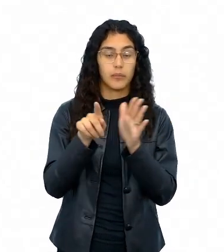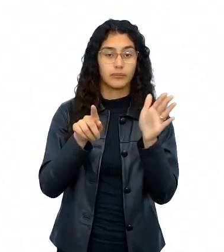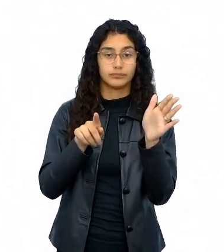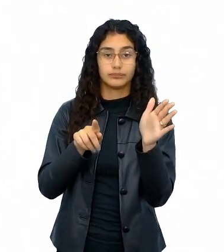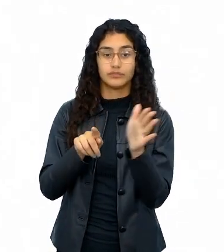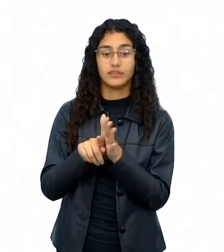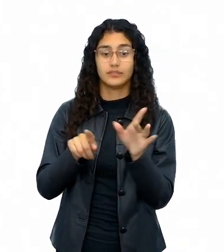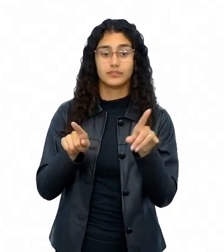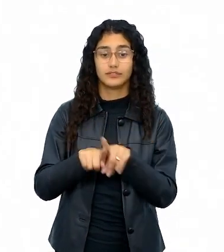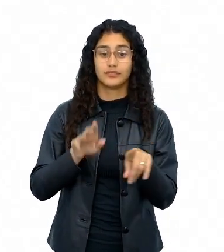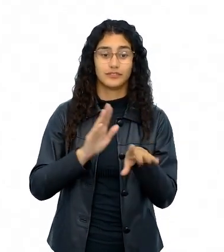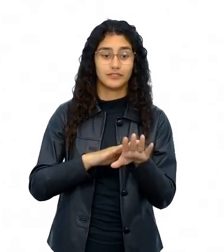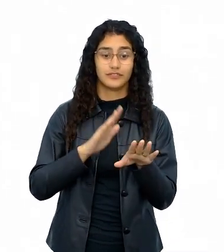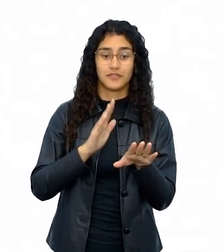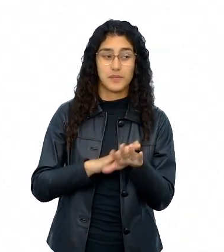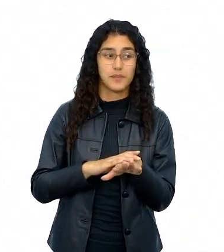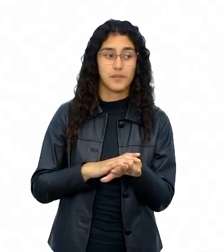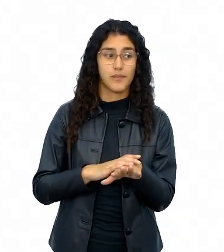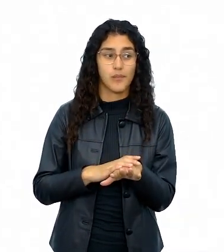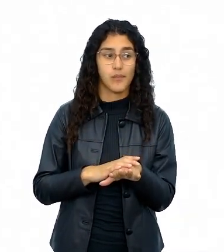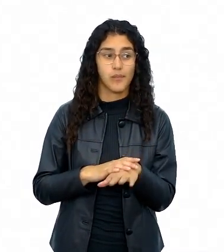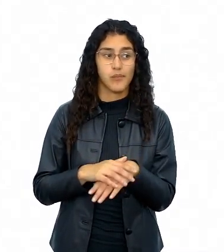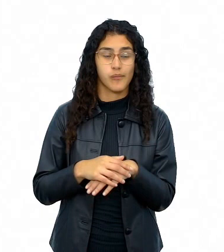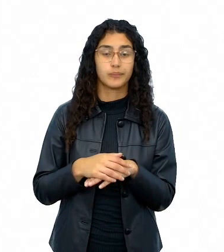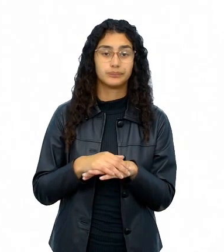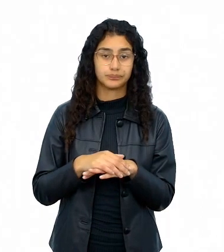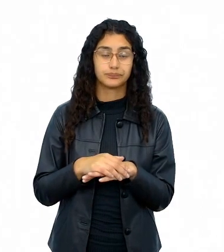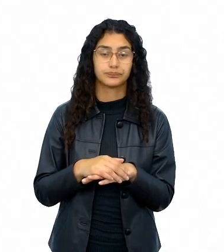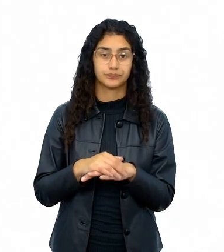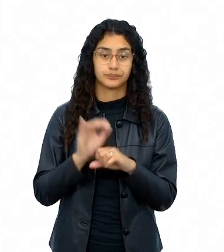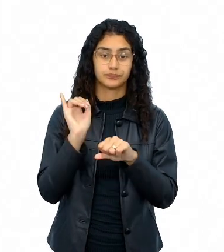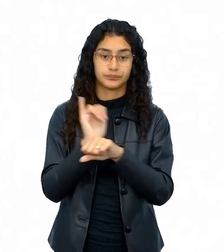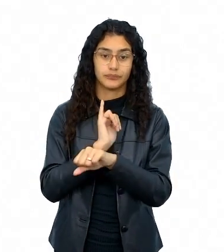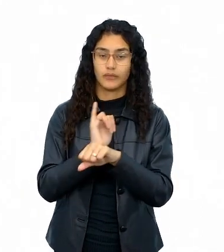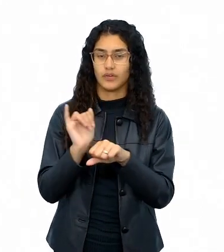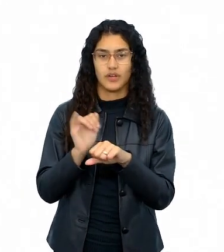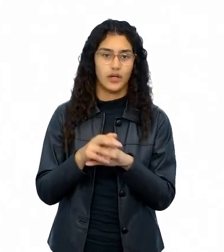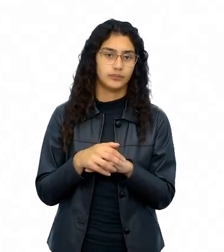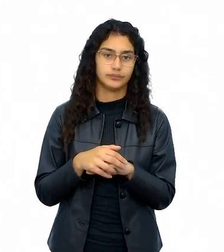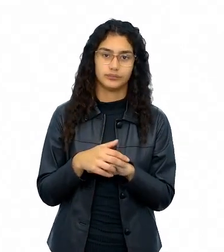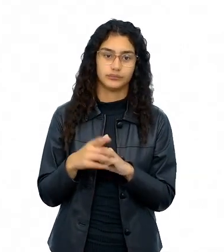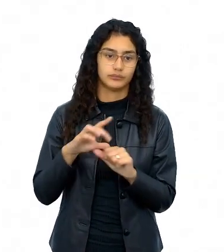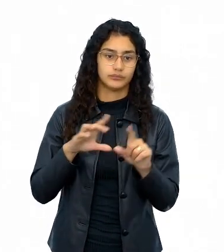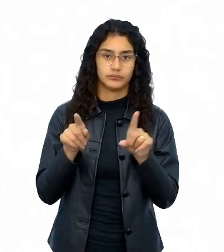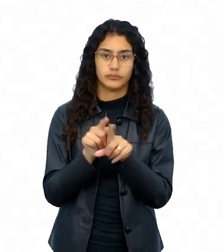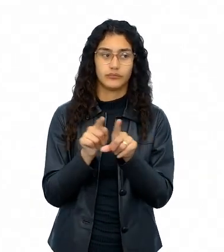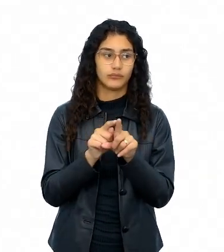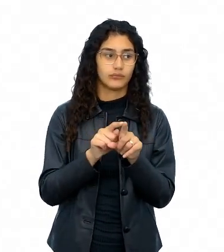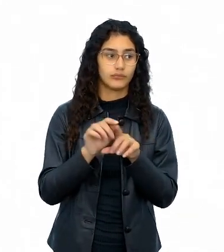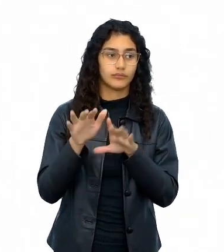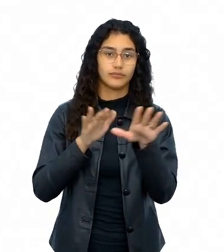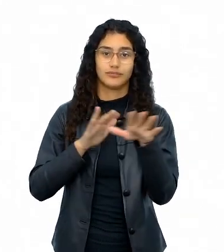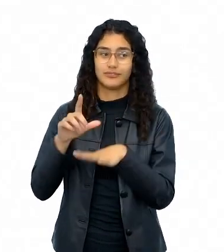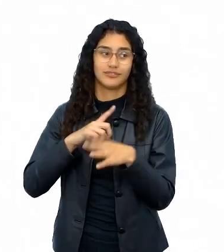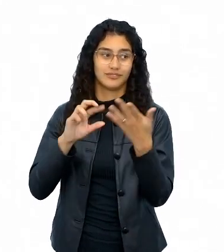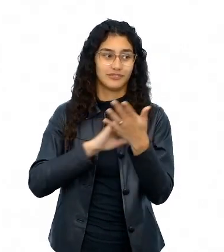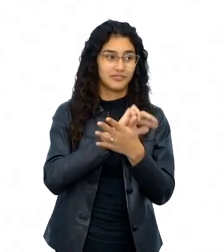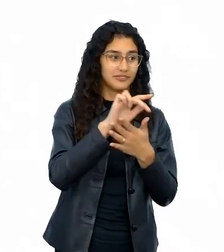bem simples, que dois amigos resolveram lançar no chão um foguete de brinquedo, que descreve um movimento uniformemente